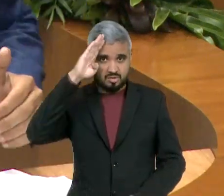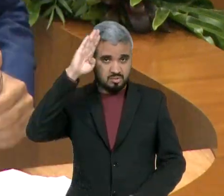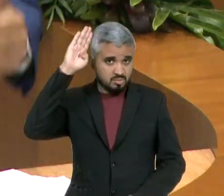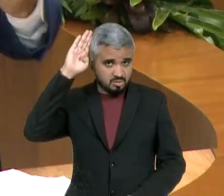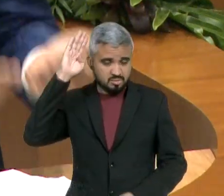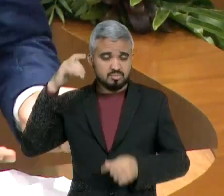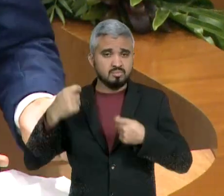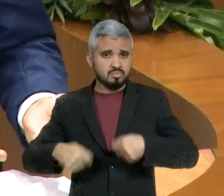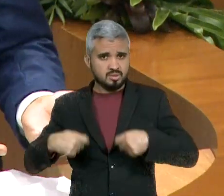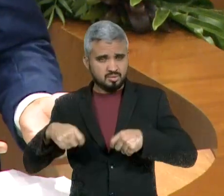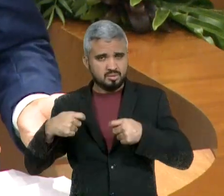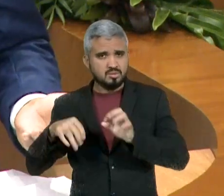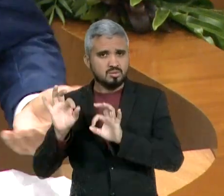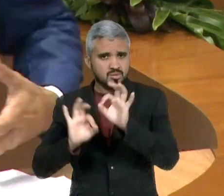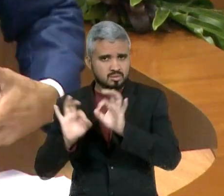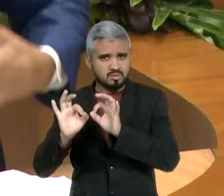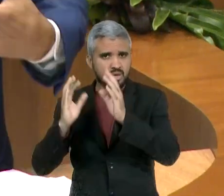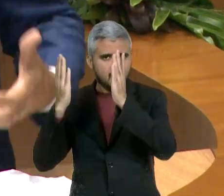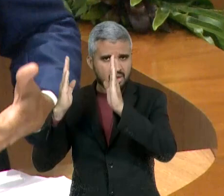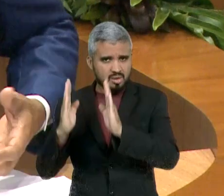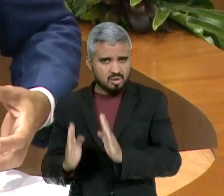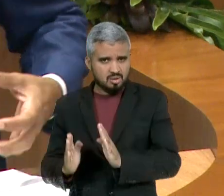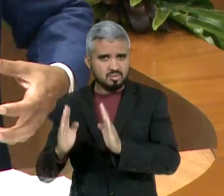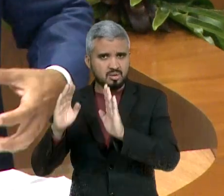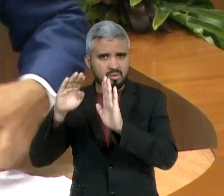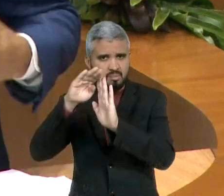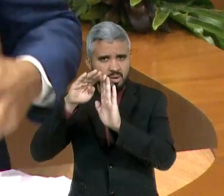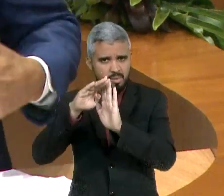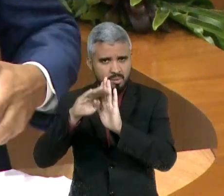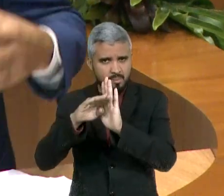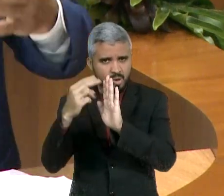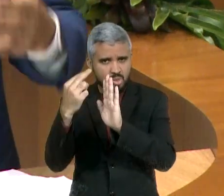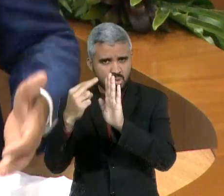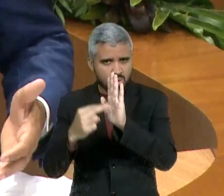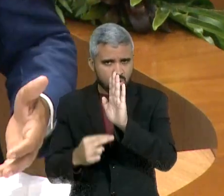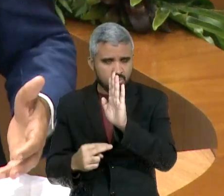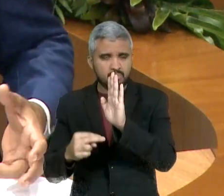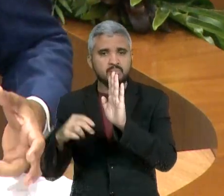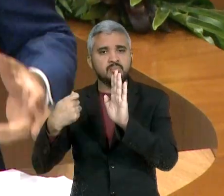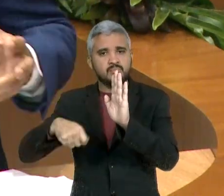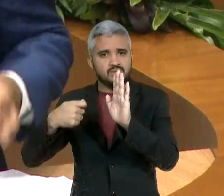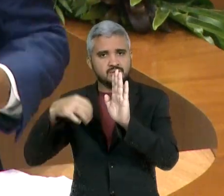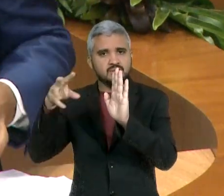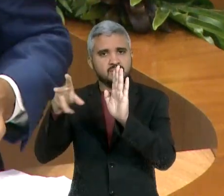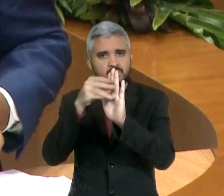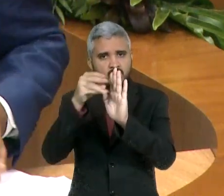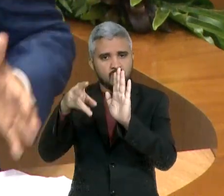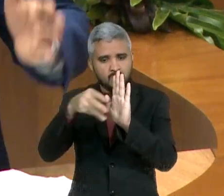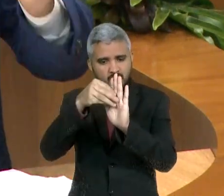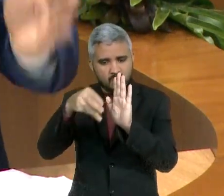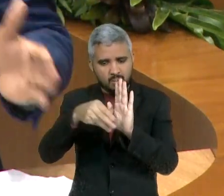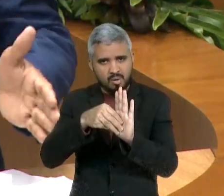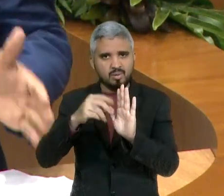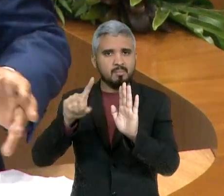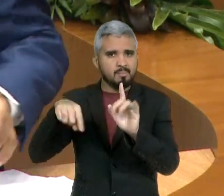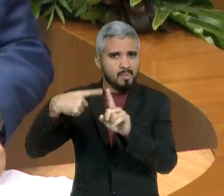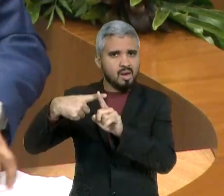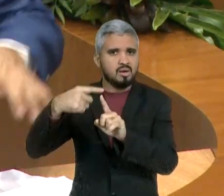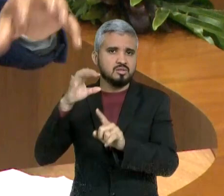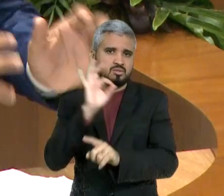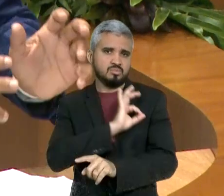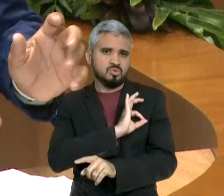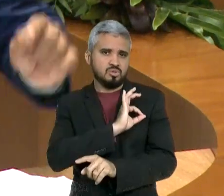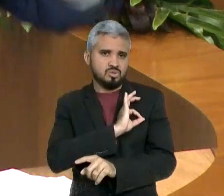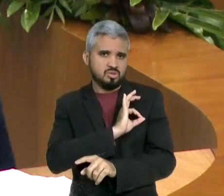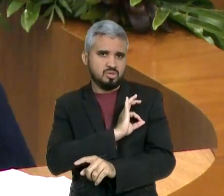lista, analisar a lista e que possam incluir mais nomes de policiais para as